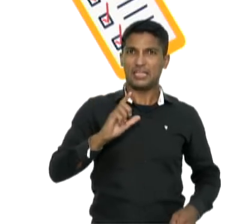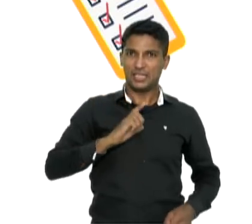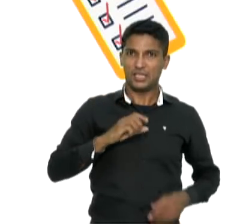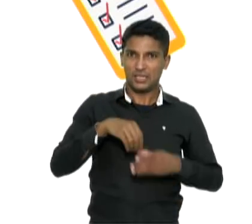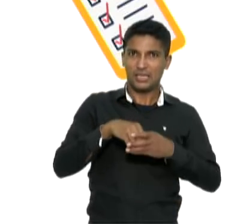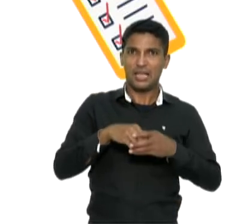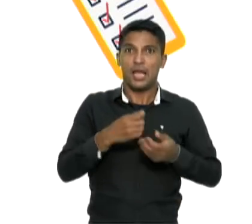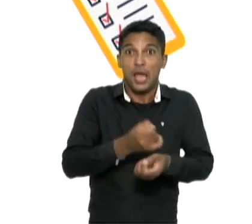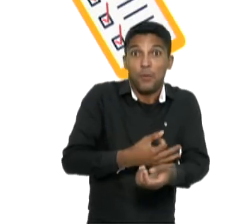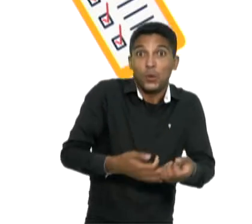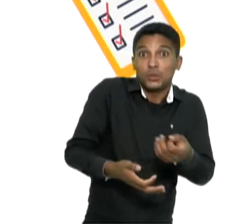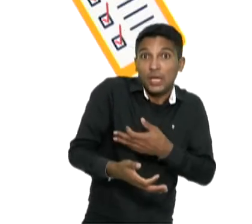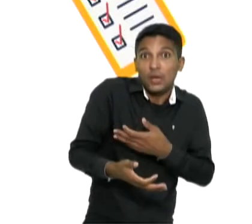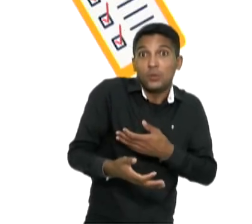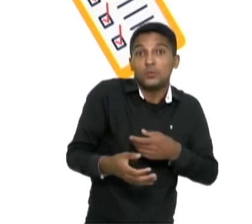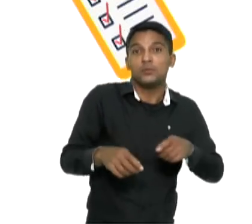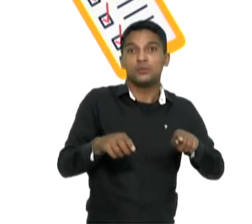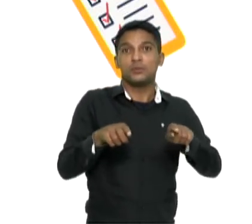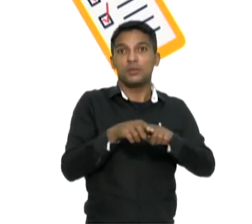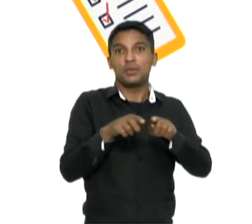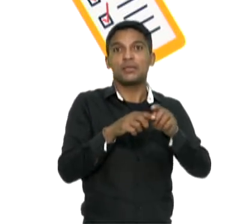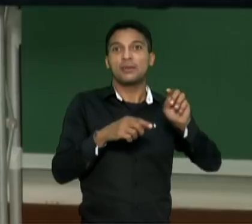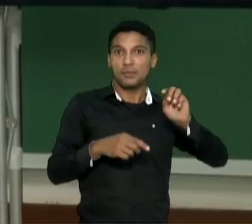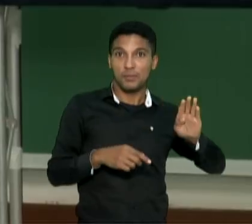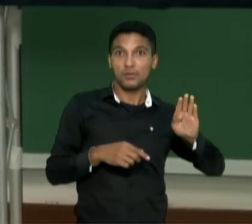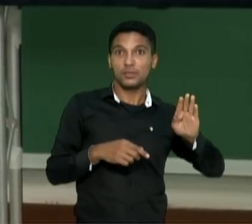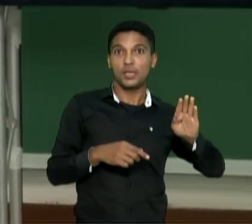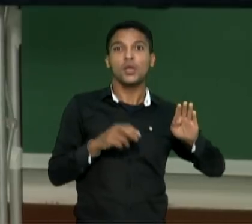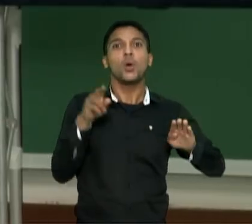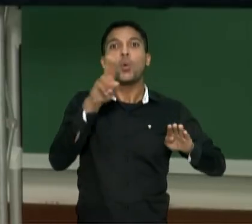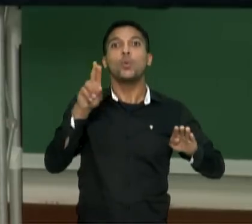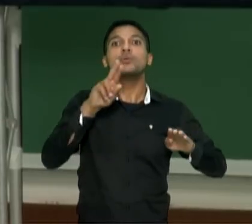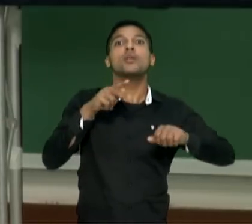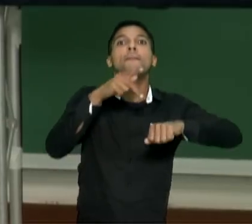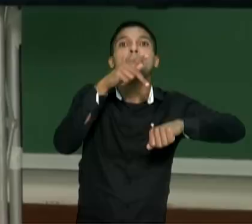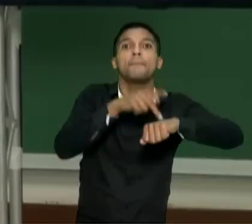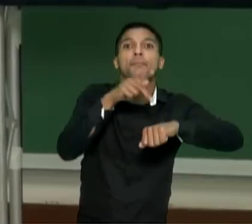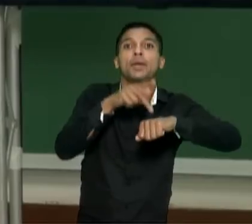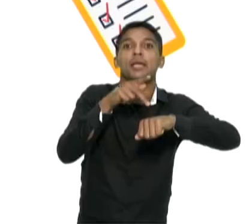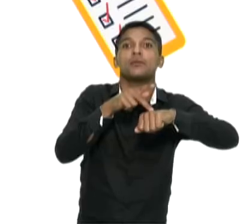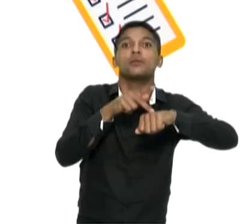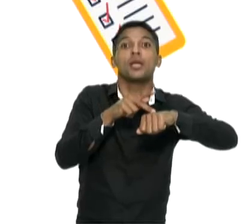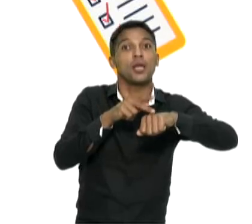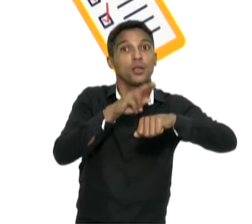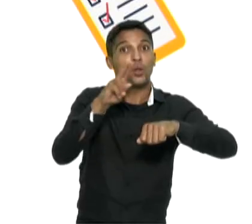Renascimento, por conta do uso da pedra-sabão. Deixa um tempo para vocês responderem, já retorno.